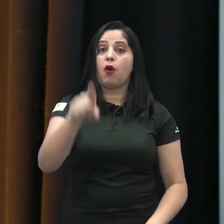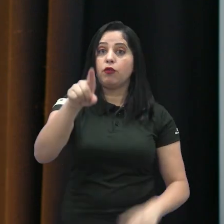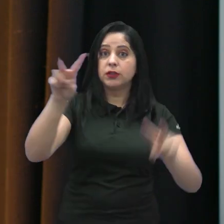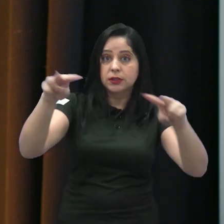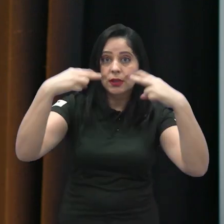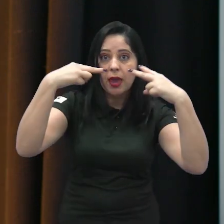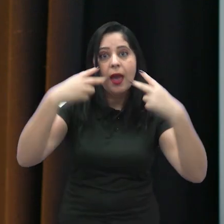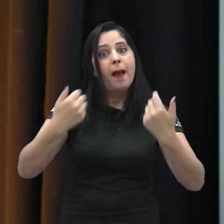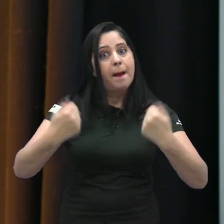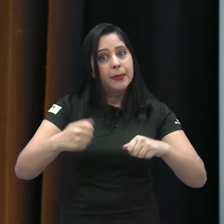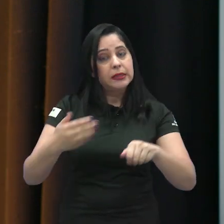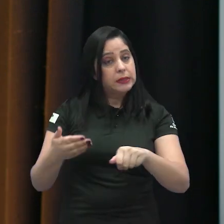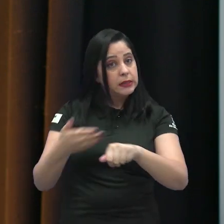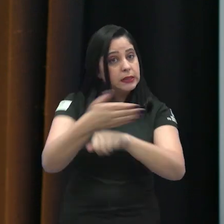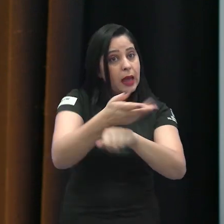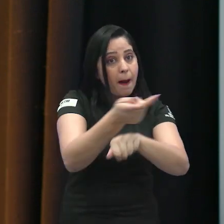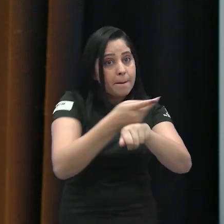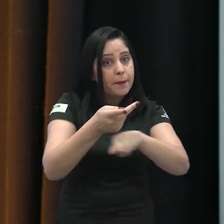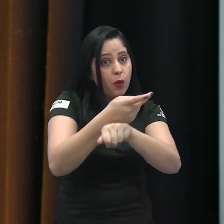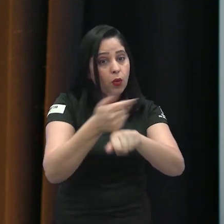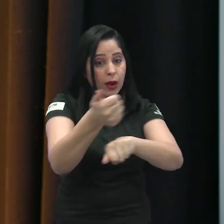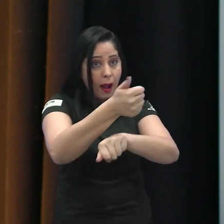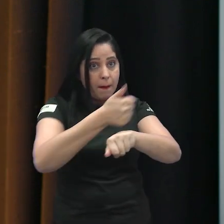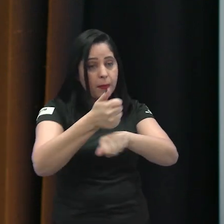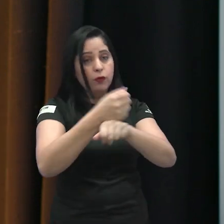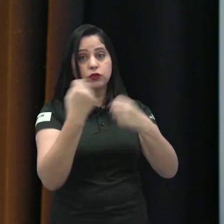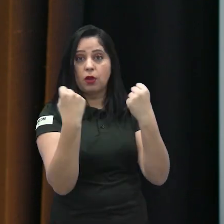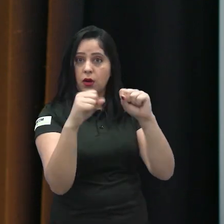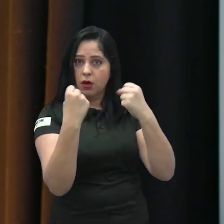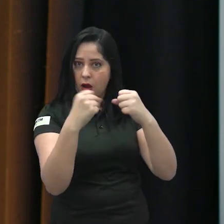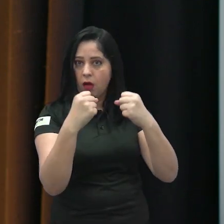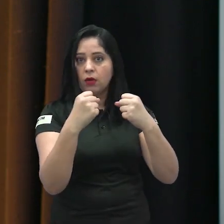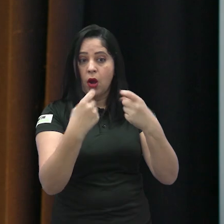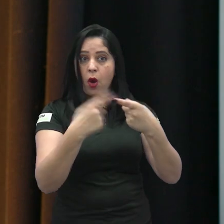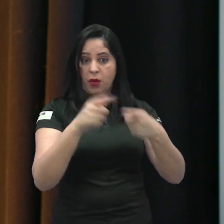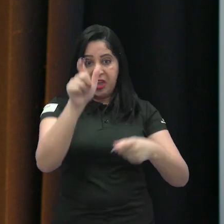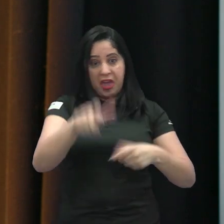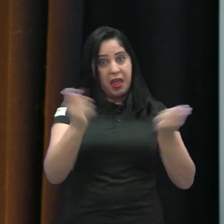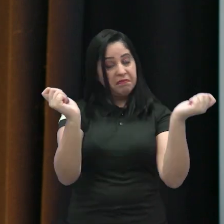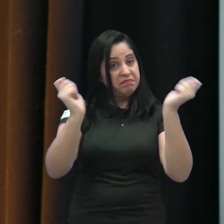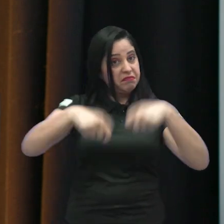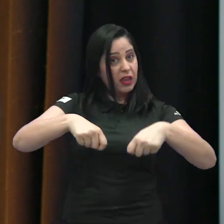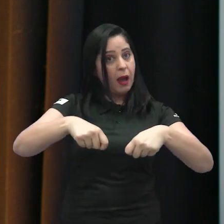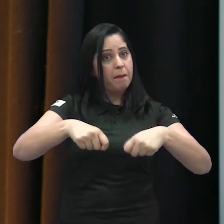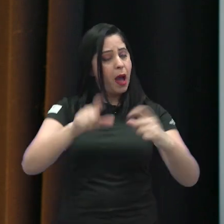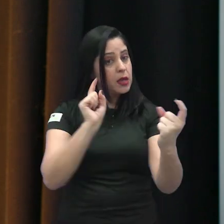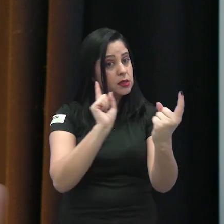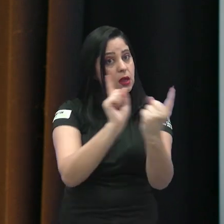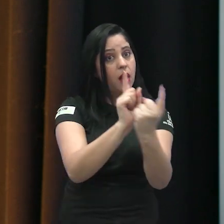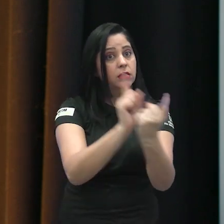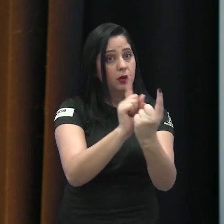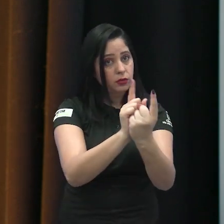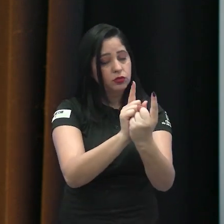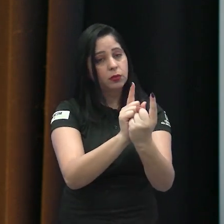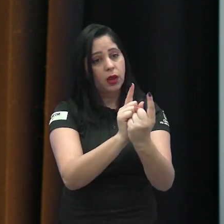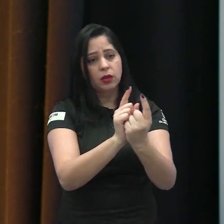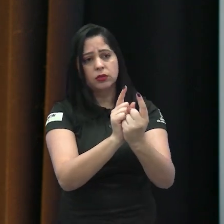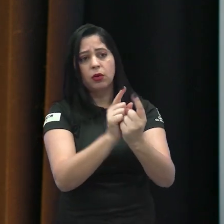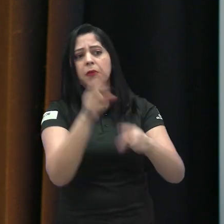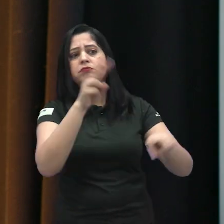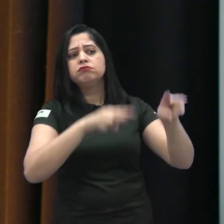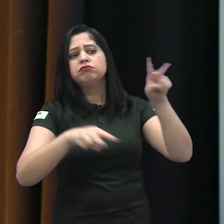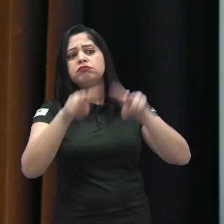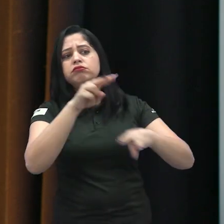nos assistindo, procurem um profissional de educação física. Ele é o profissional capacitado para atender e